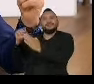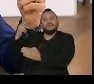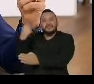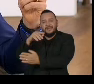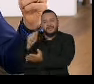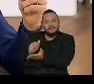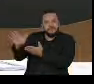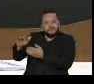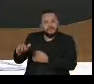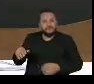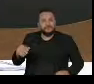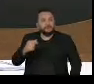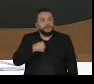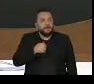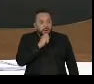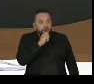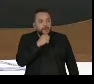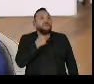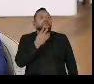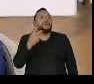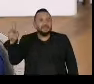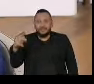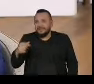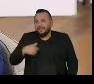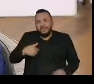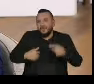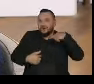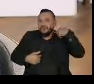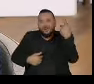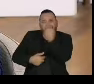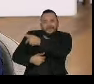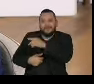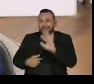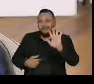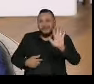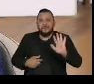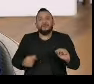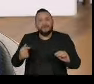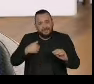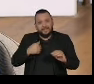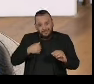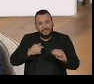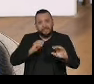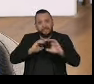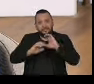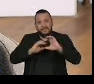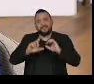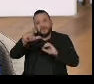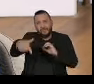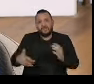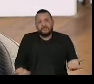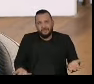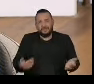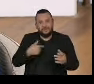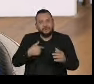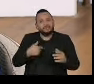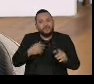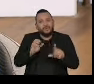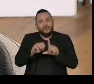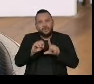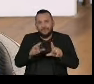Pergunta um. Mas o áudio é a voz dele, candidato. Não, mas eu não sou advogado dele. Eu fiz lá o comunicado depois da Globo, da Globo